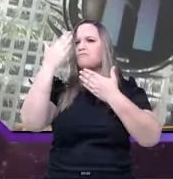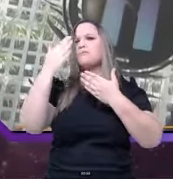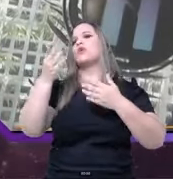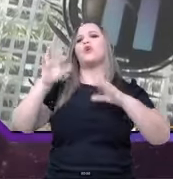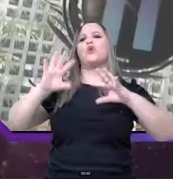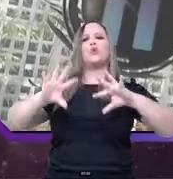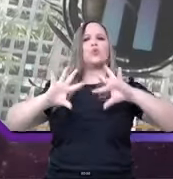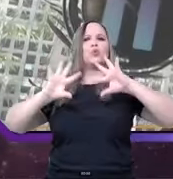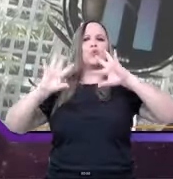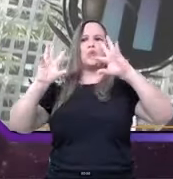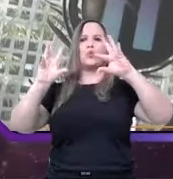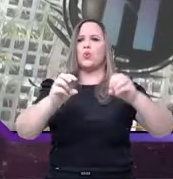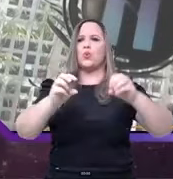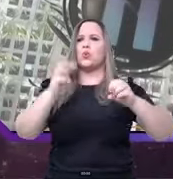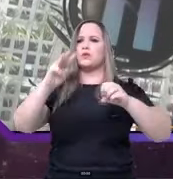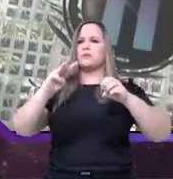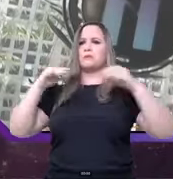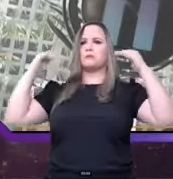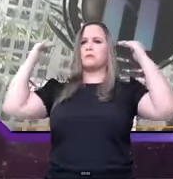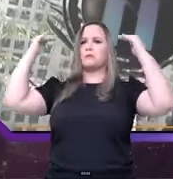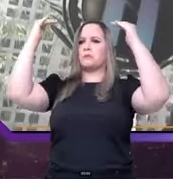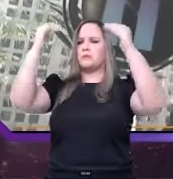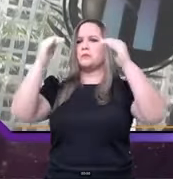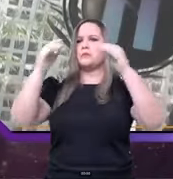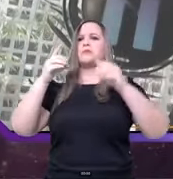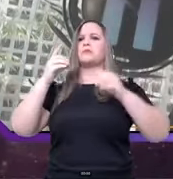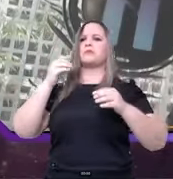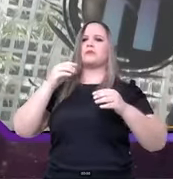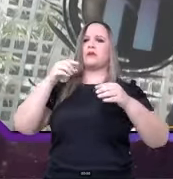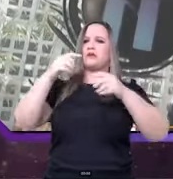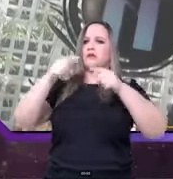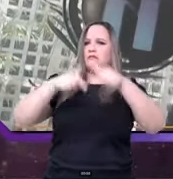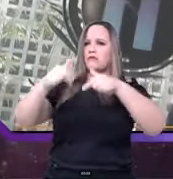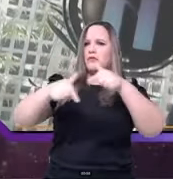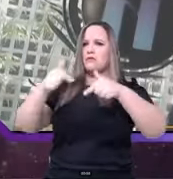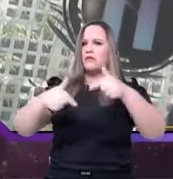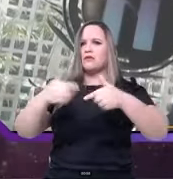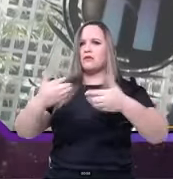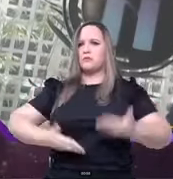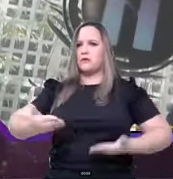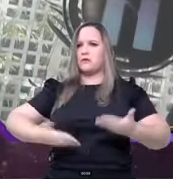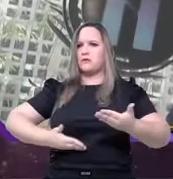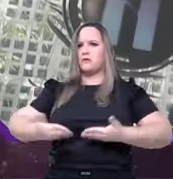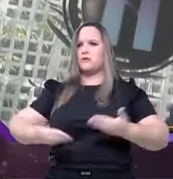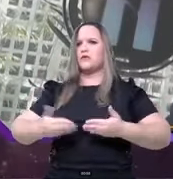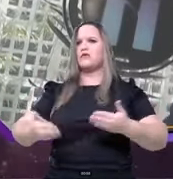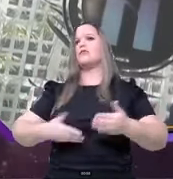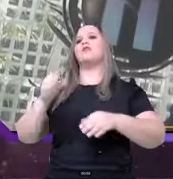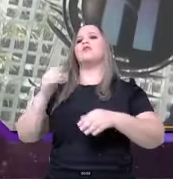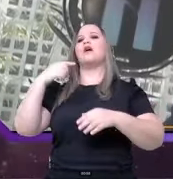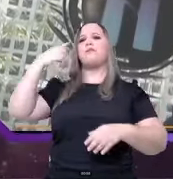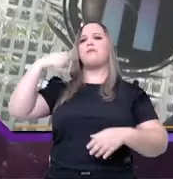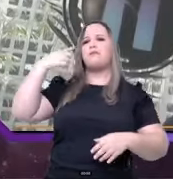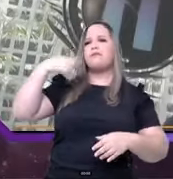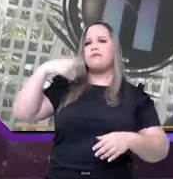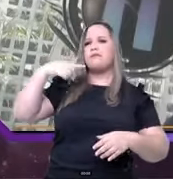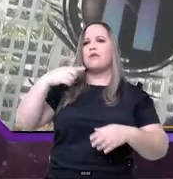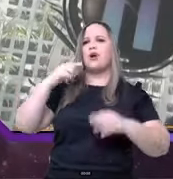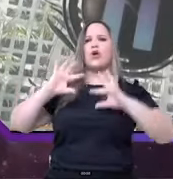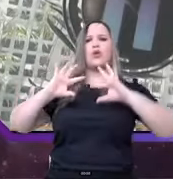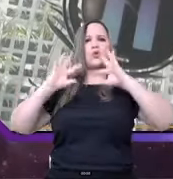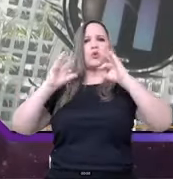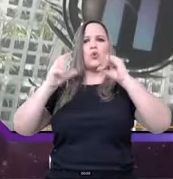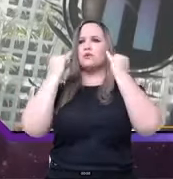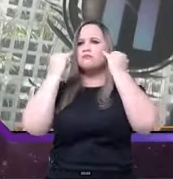magistrados, servidores, advogados, estagiários, interessados que atenderam aos